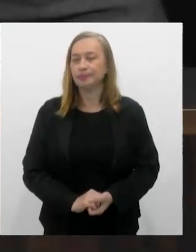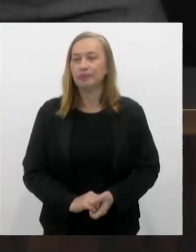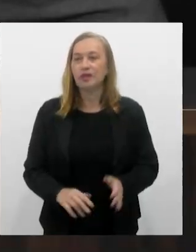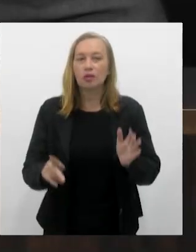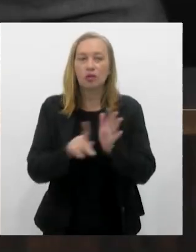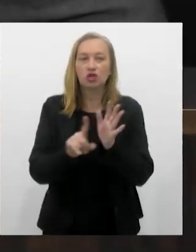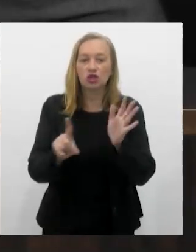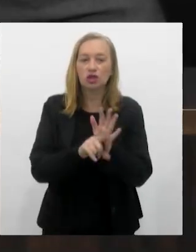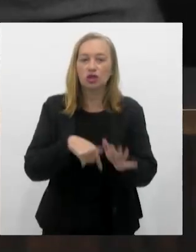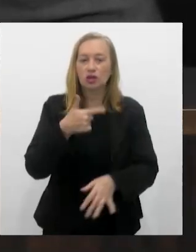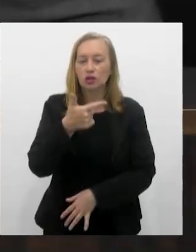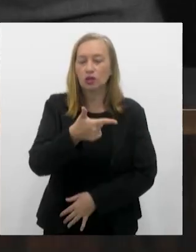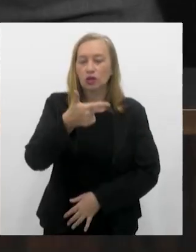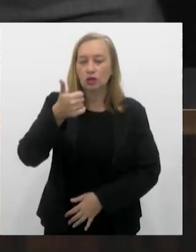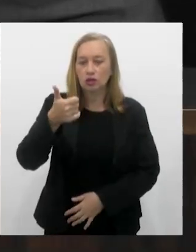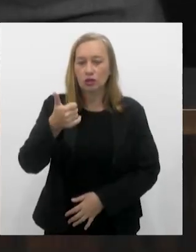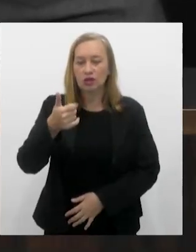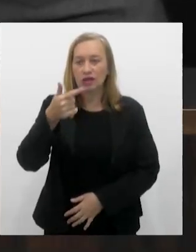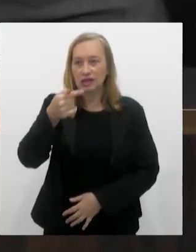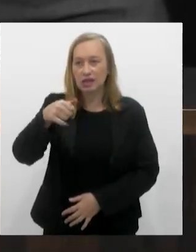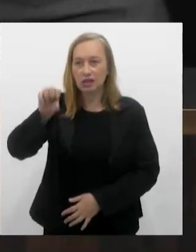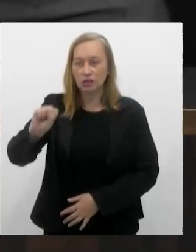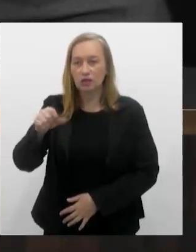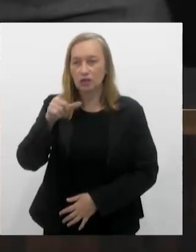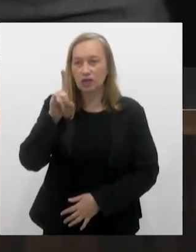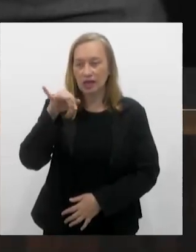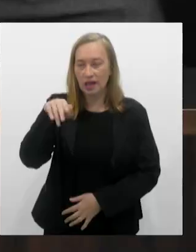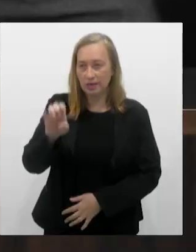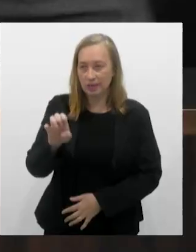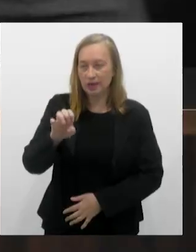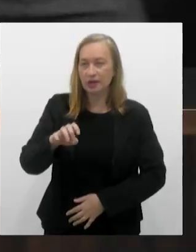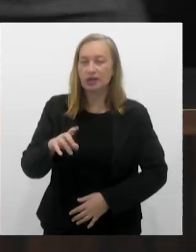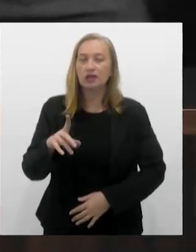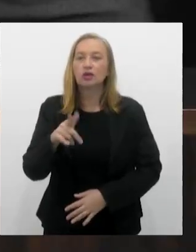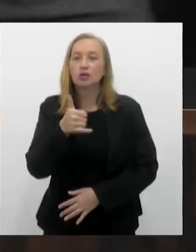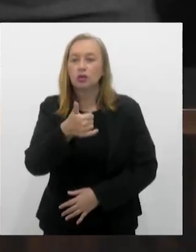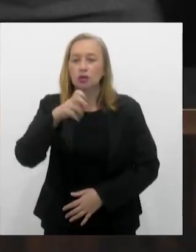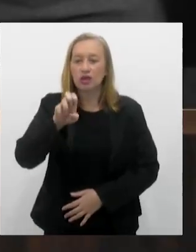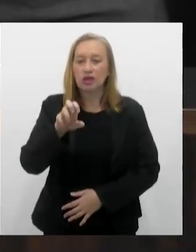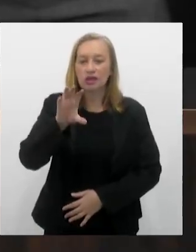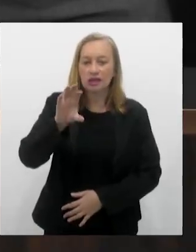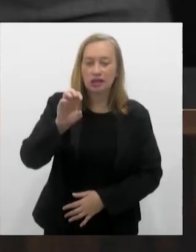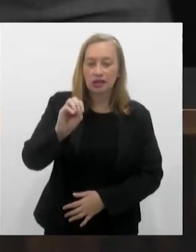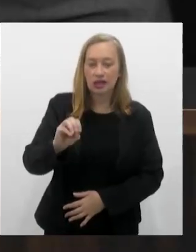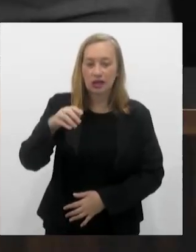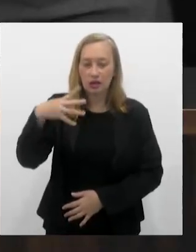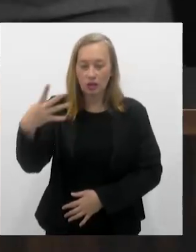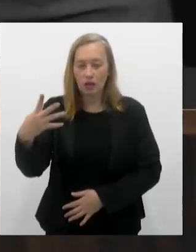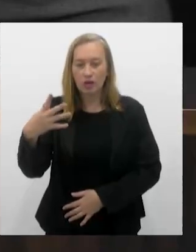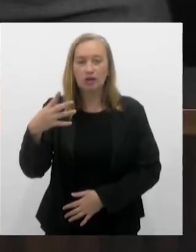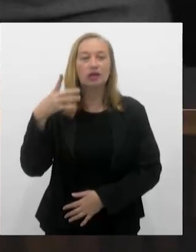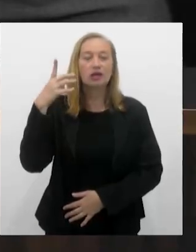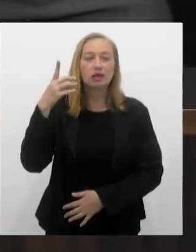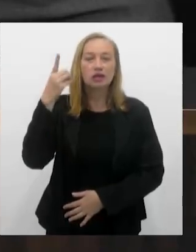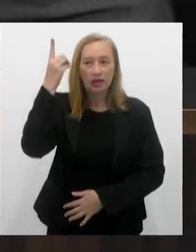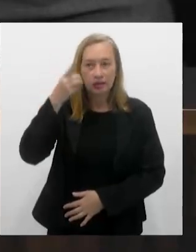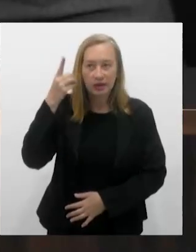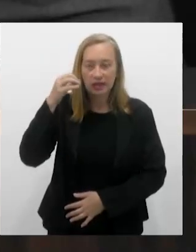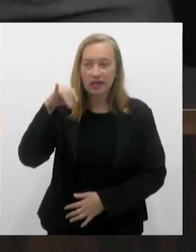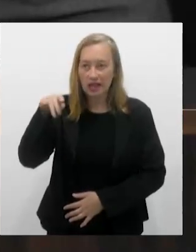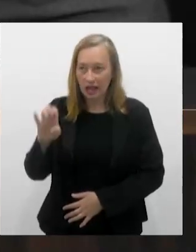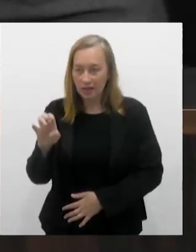Projeto de lei 1278, deputado Guilherme Delarole. O 1504, deputado Guilherme Delarole.